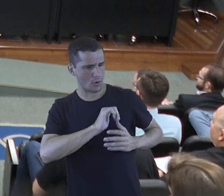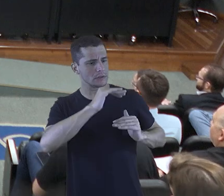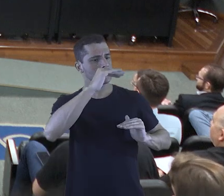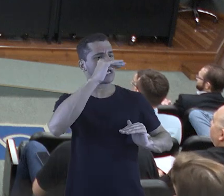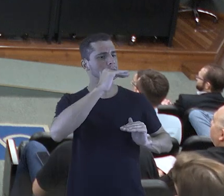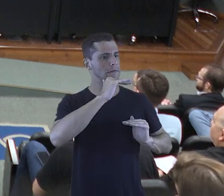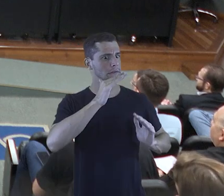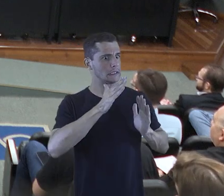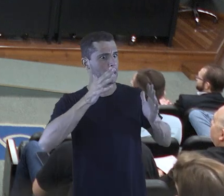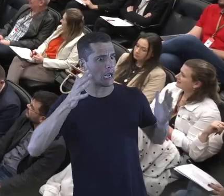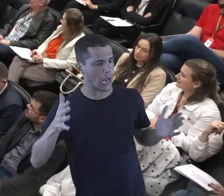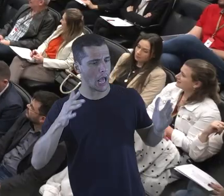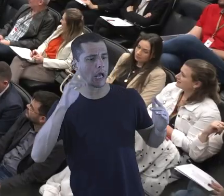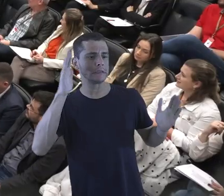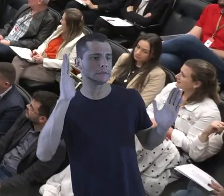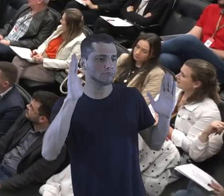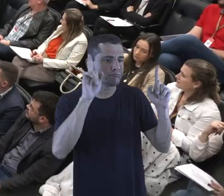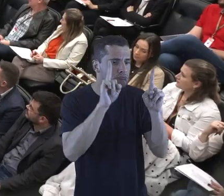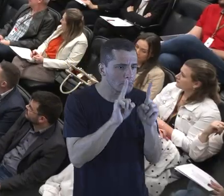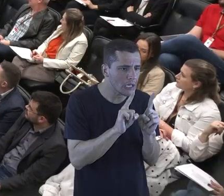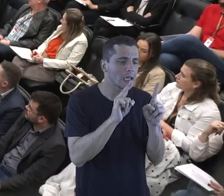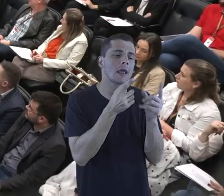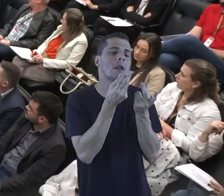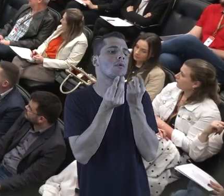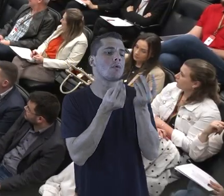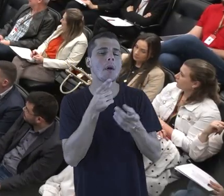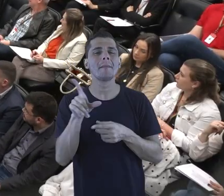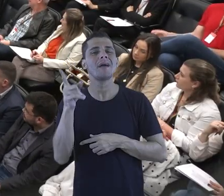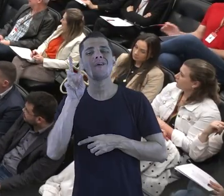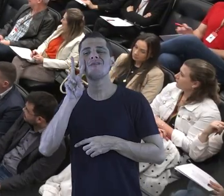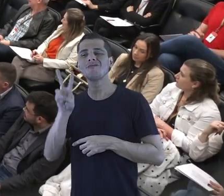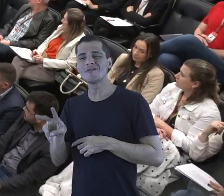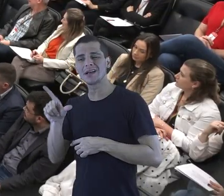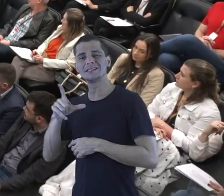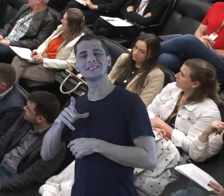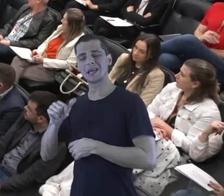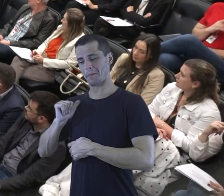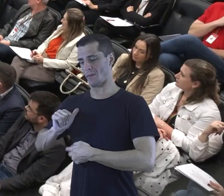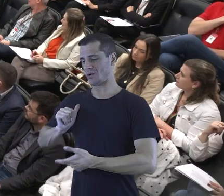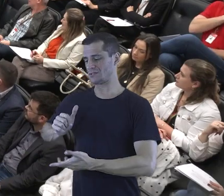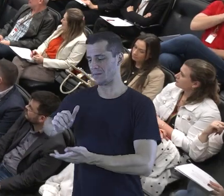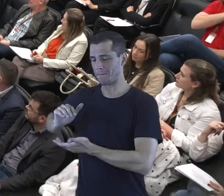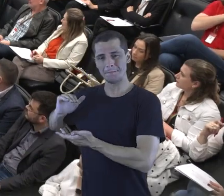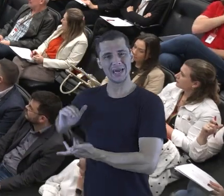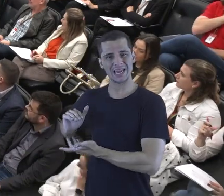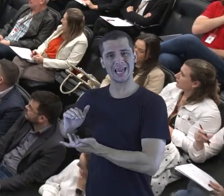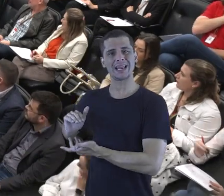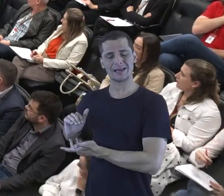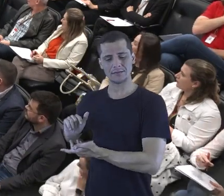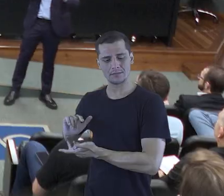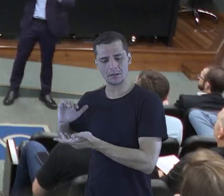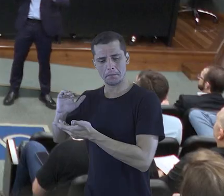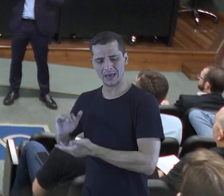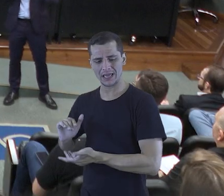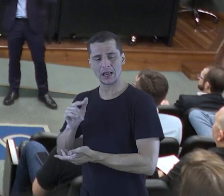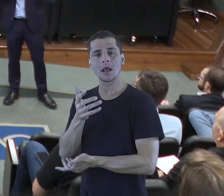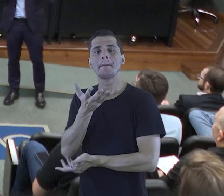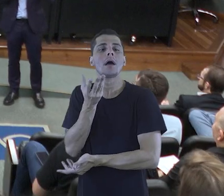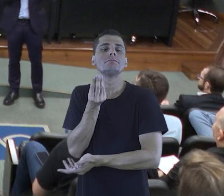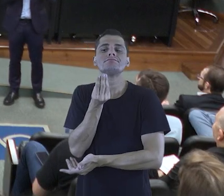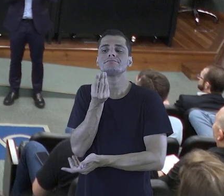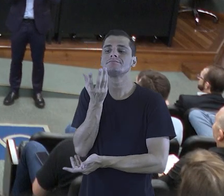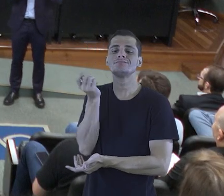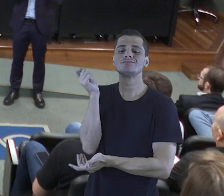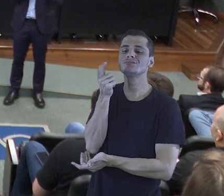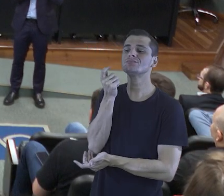usar. Então eu perguntei que bolsa que era, que cor, como é que era, se era grande, se era pequena, etc. Porque teve um dia que eu achei uma bolsa muito